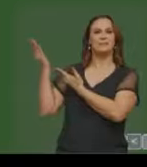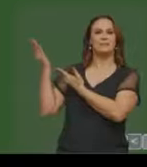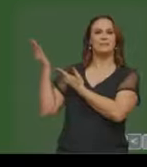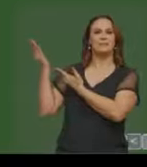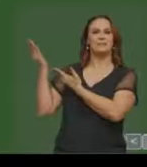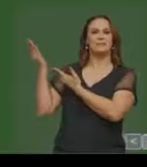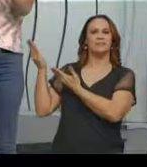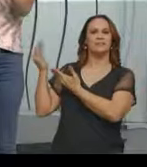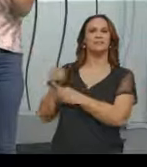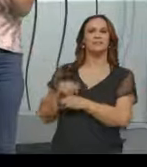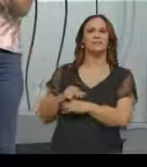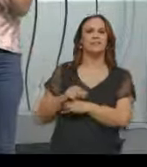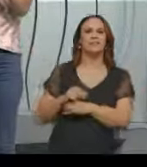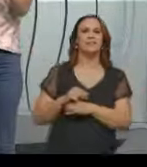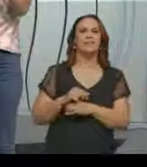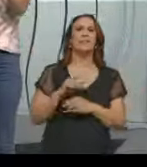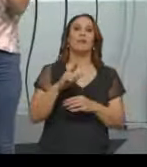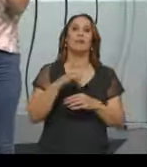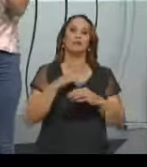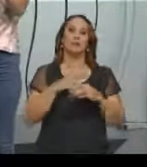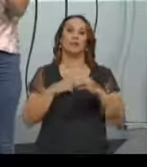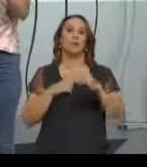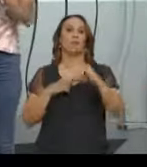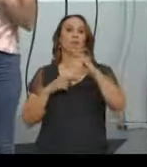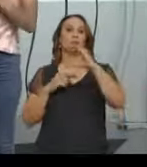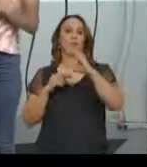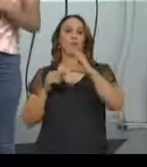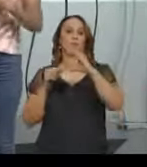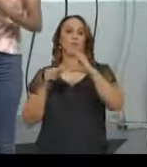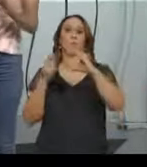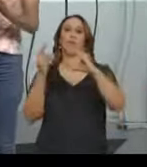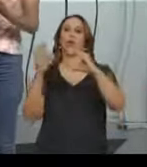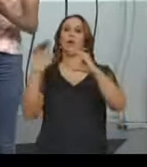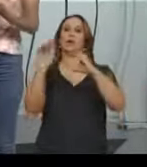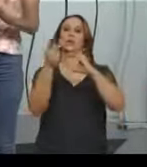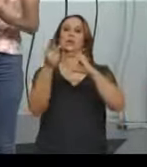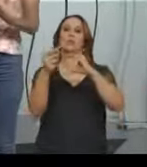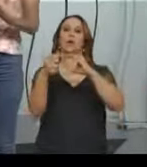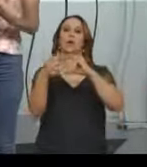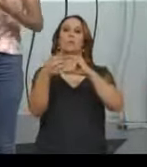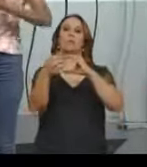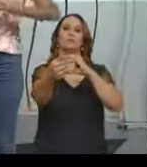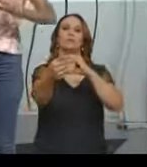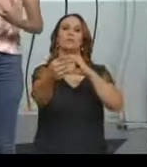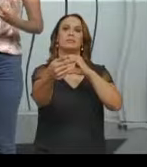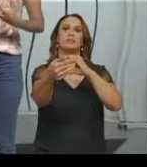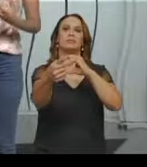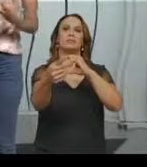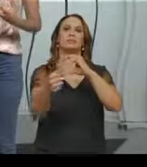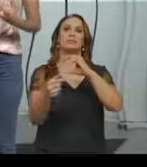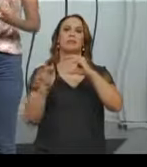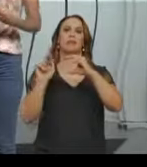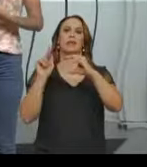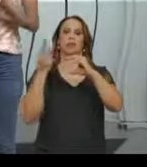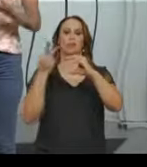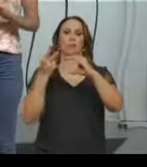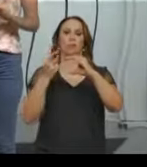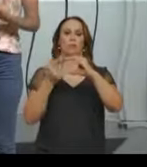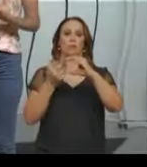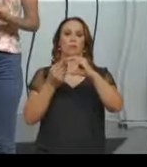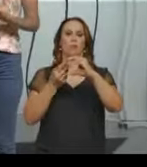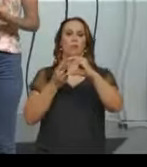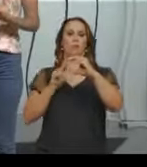o outro hidrogênio, teria um saindo e um outro entrando. Então, essa visualização, ela é mais fácil quando eu tenho